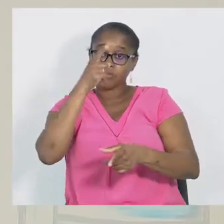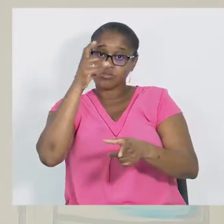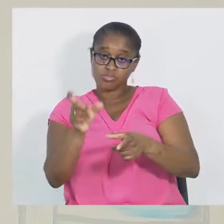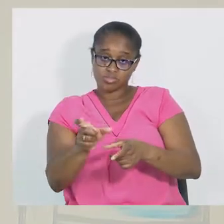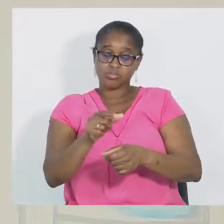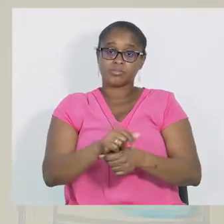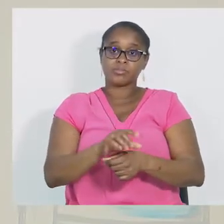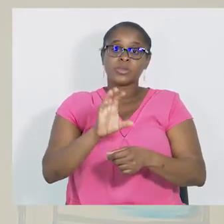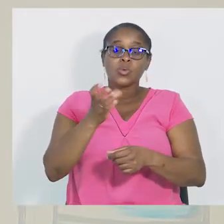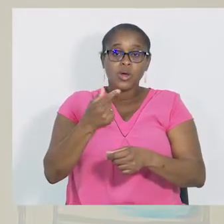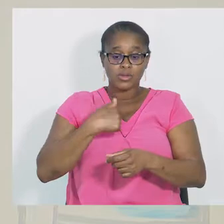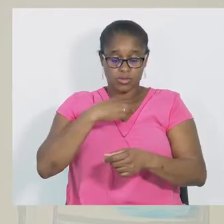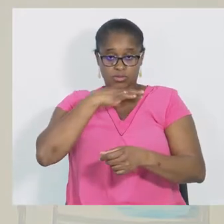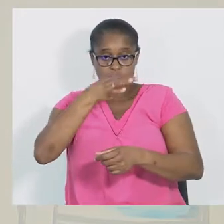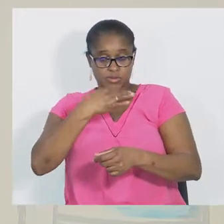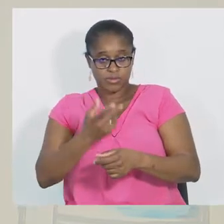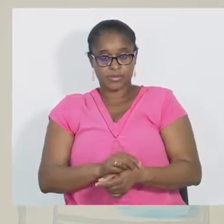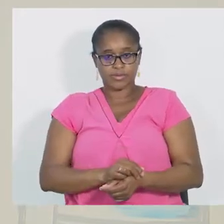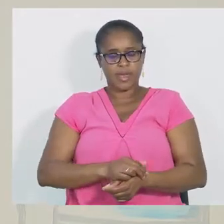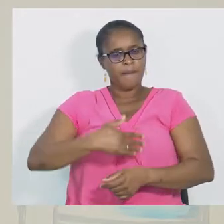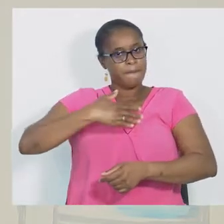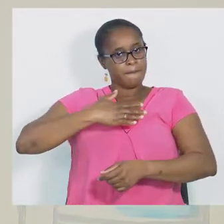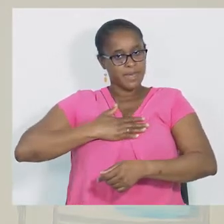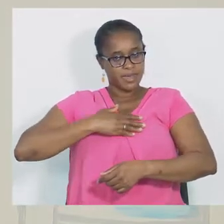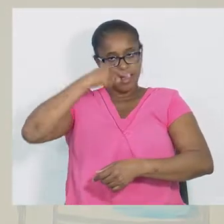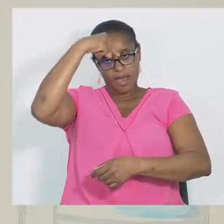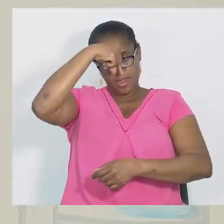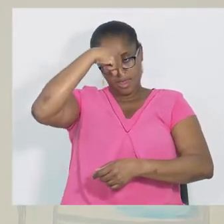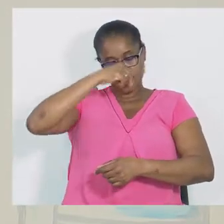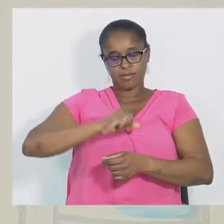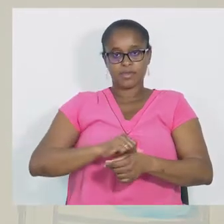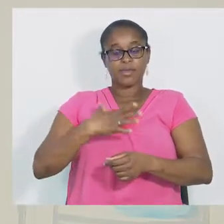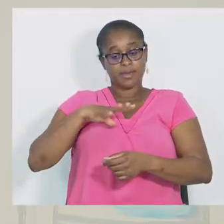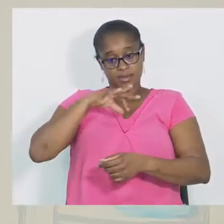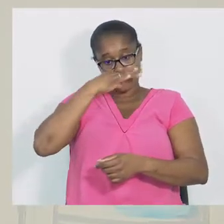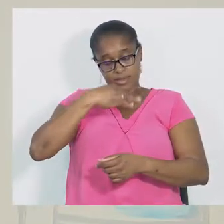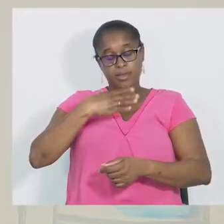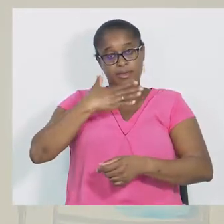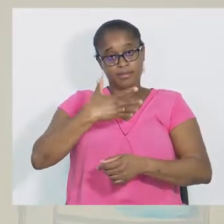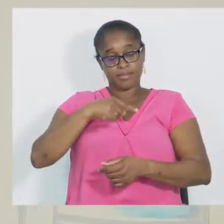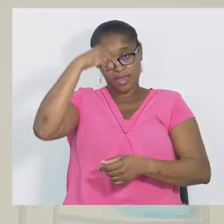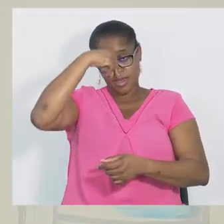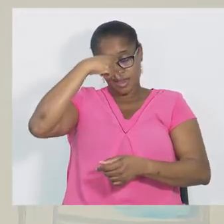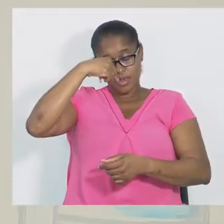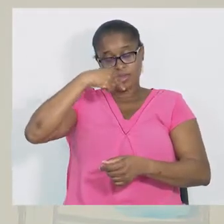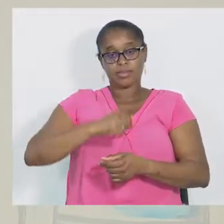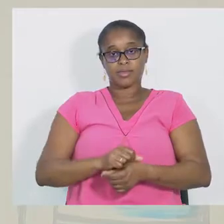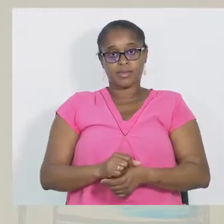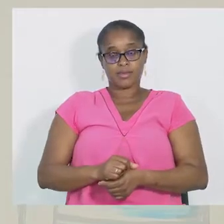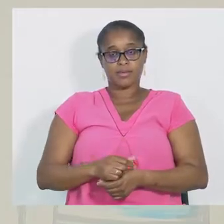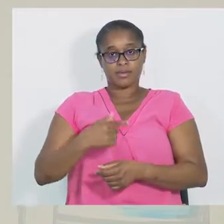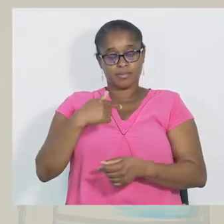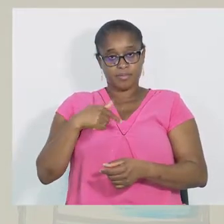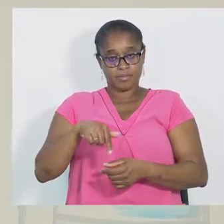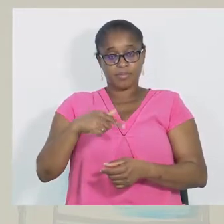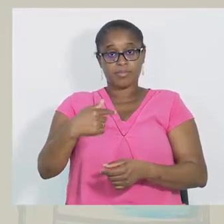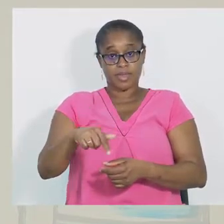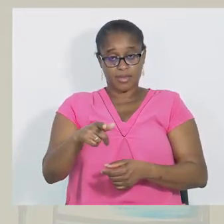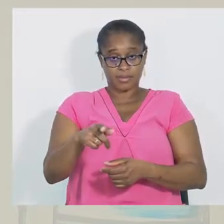muito forte. Devem ser transformadas em sentimentos, por aquilo que nós sentimos por pessoas